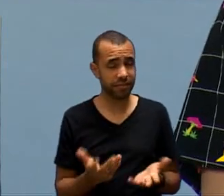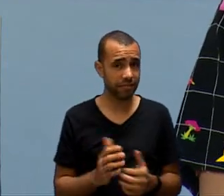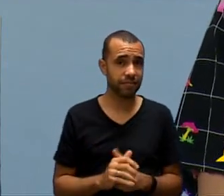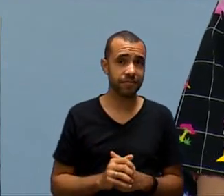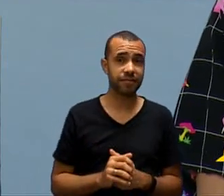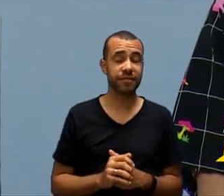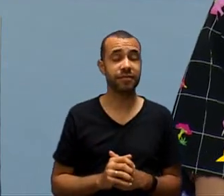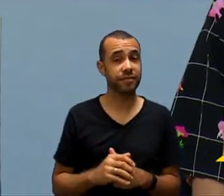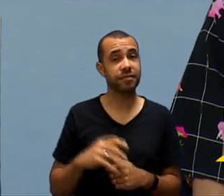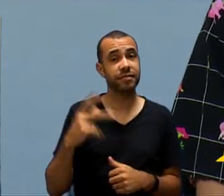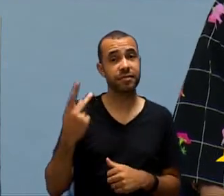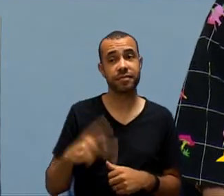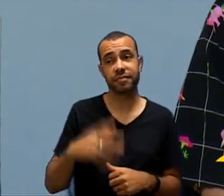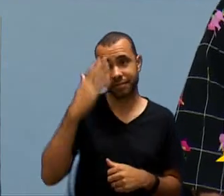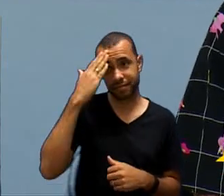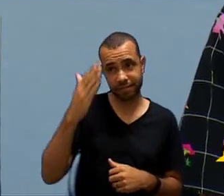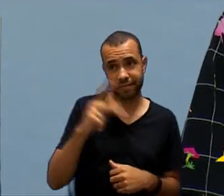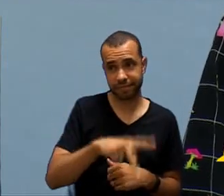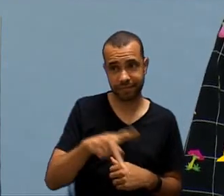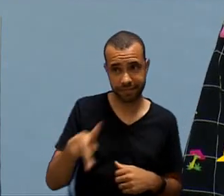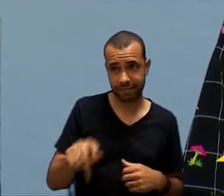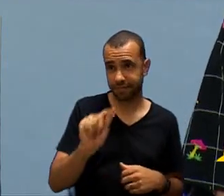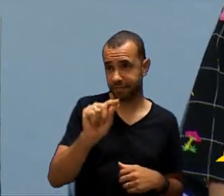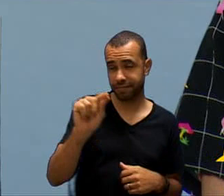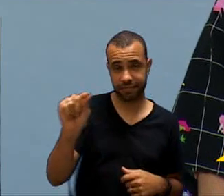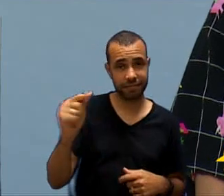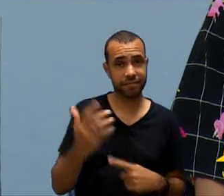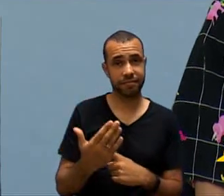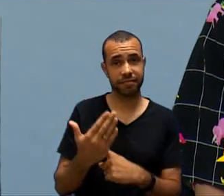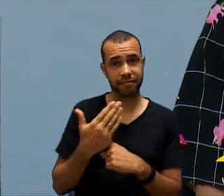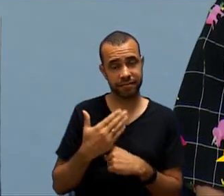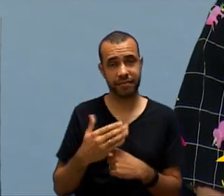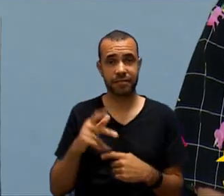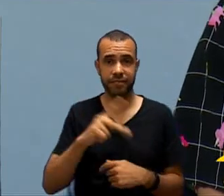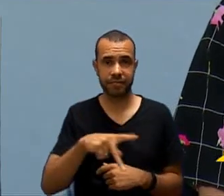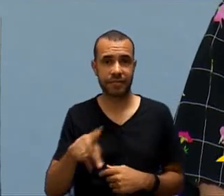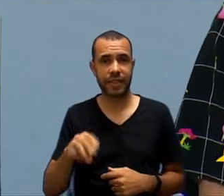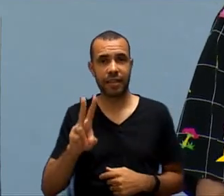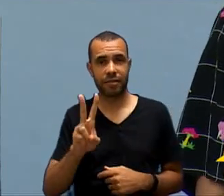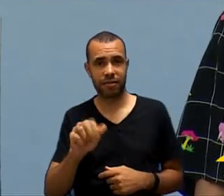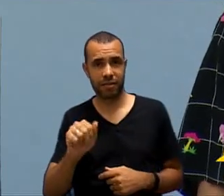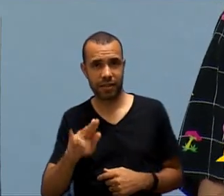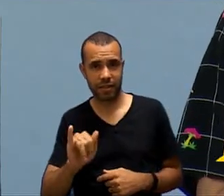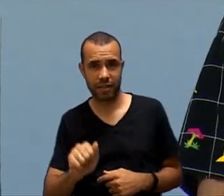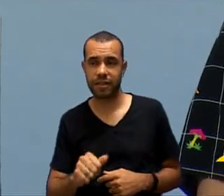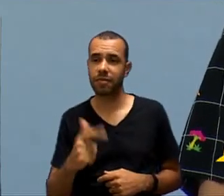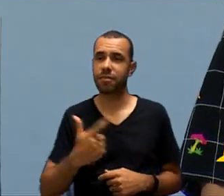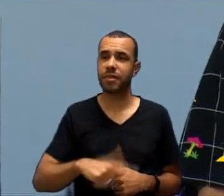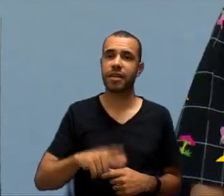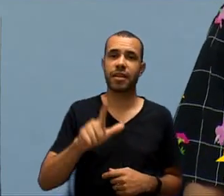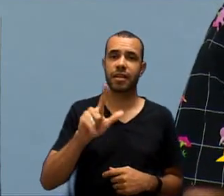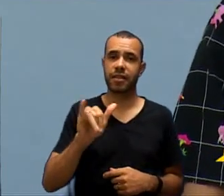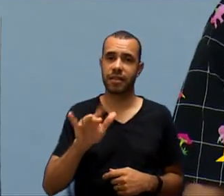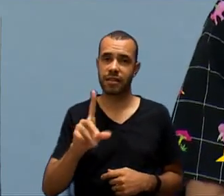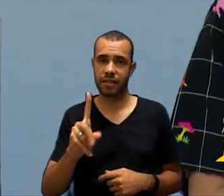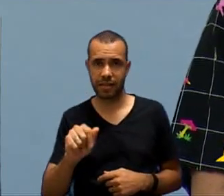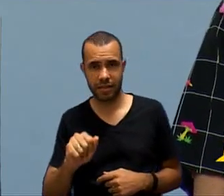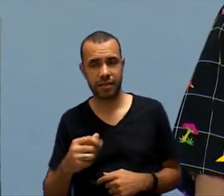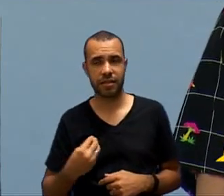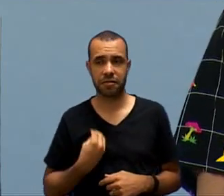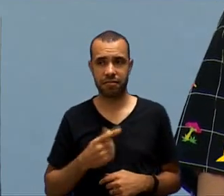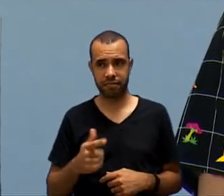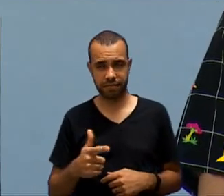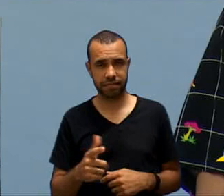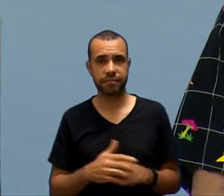E eu queria agradecer os professores, que a professora Vânia, a professora Lídia, que não está aqui no momento,